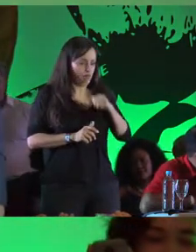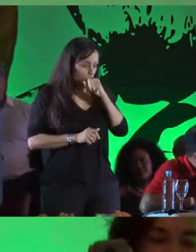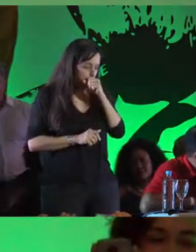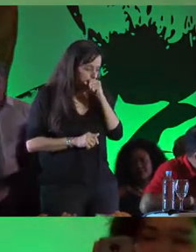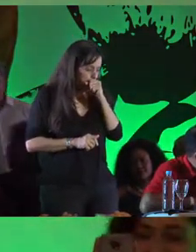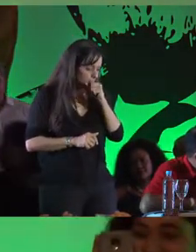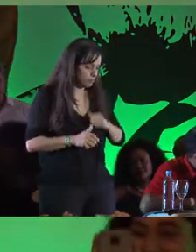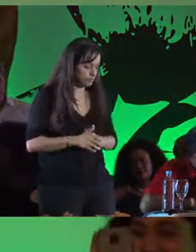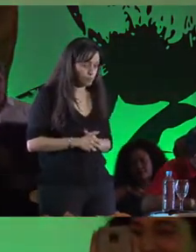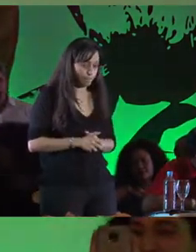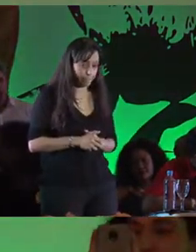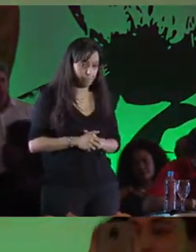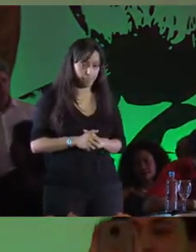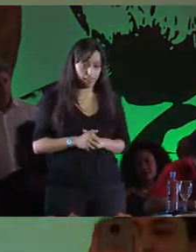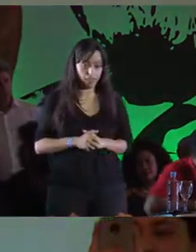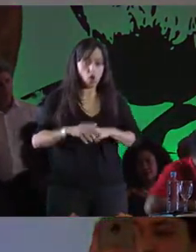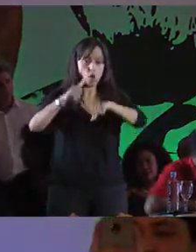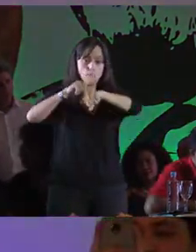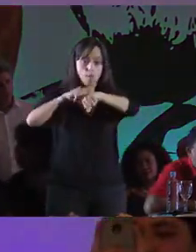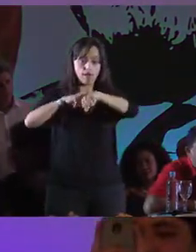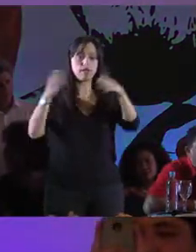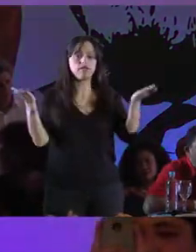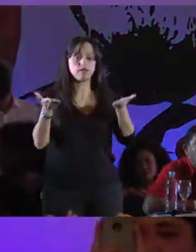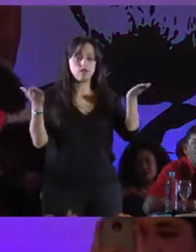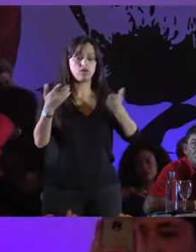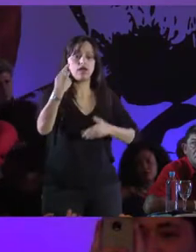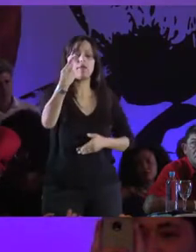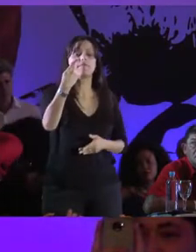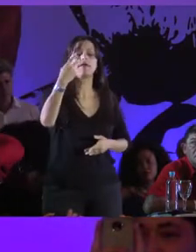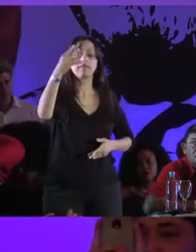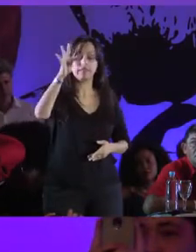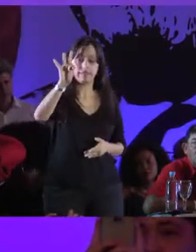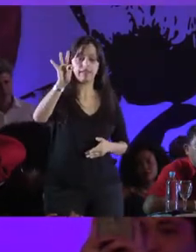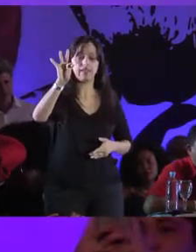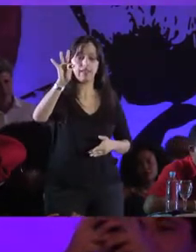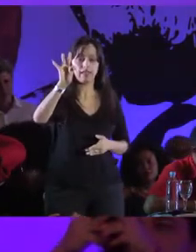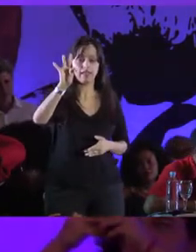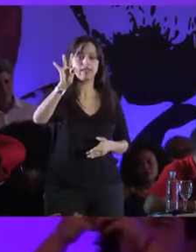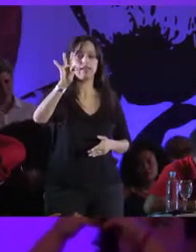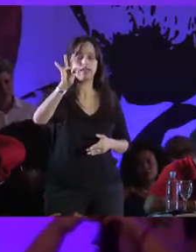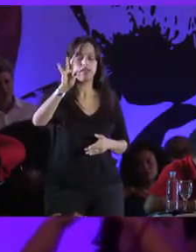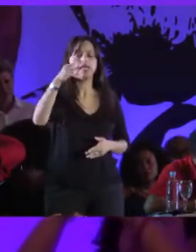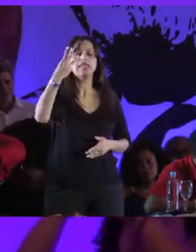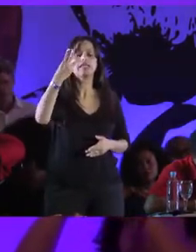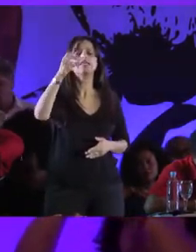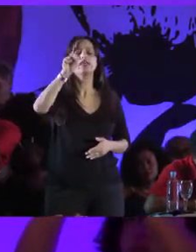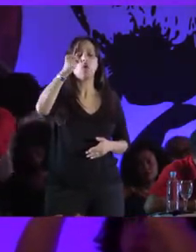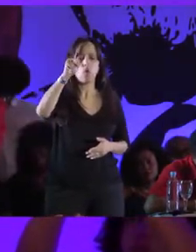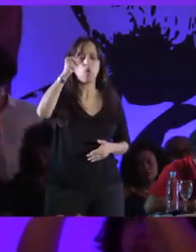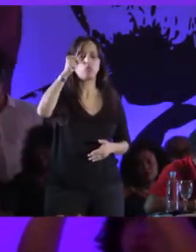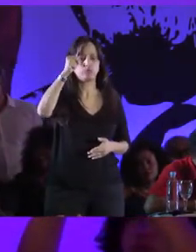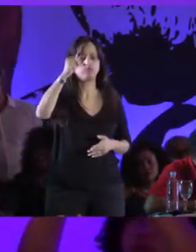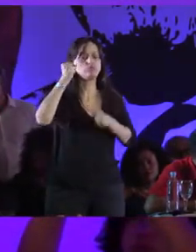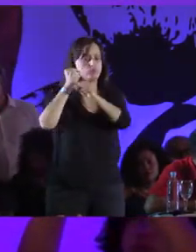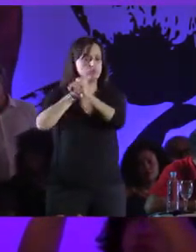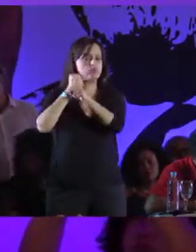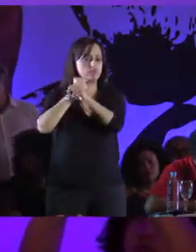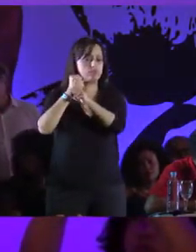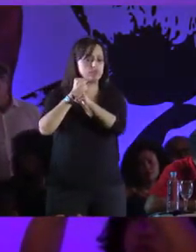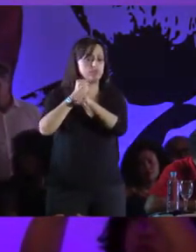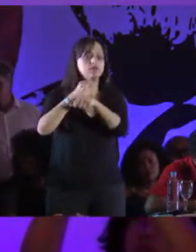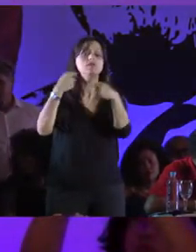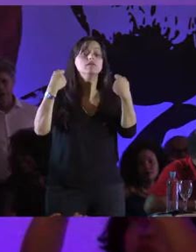PT completa 38 anos de idade, eu acho que está na hora da gente